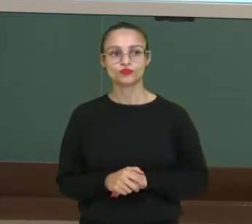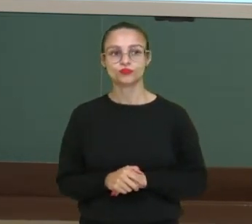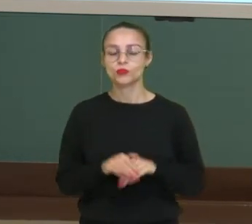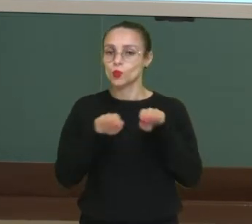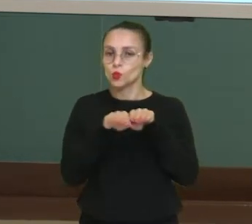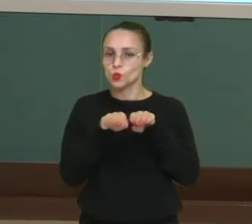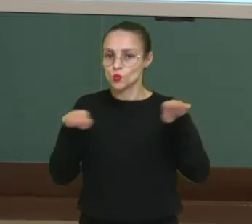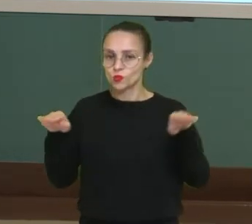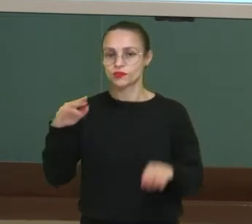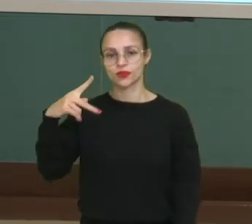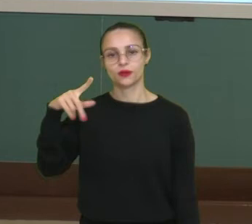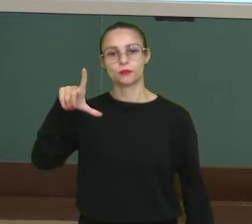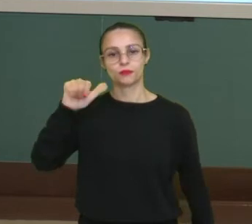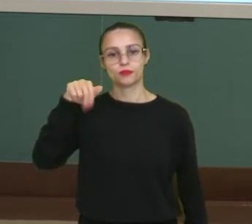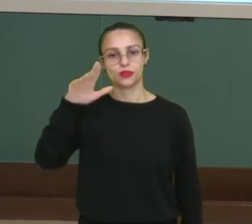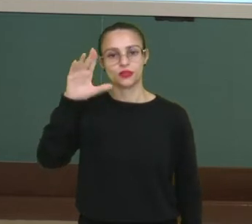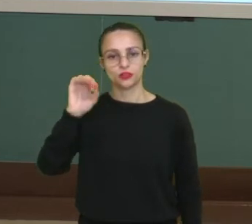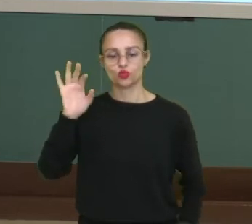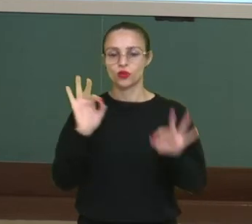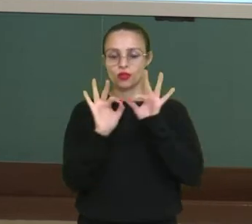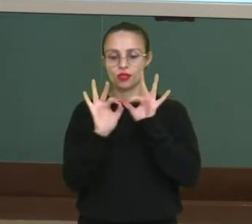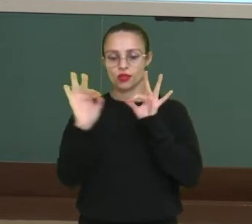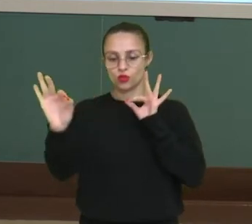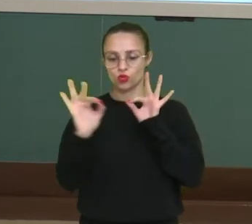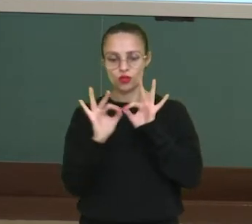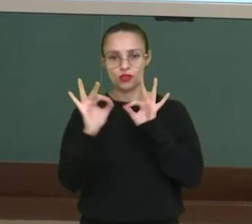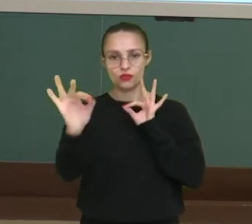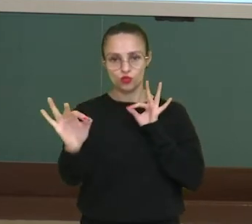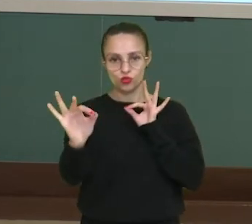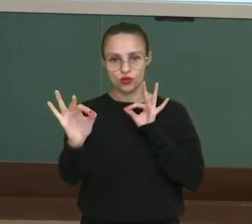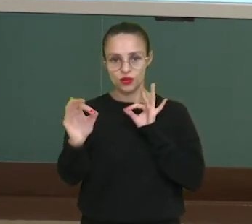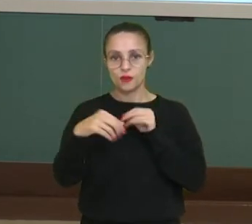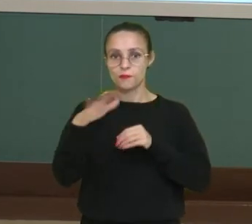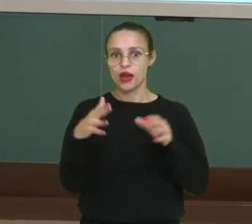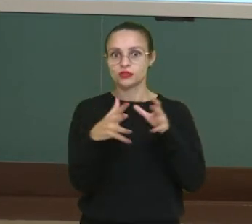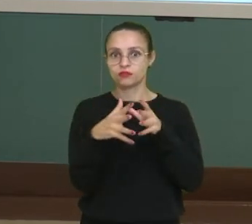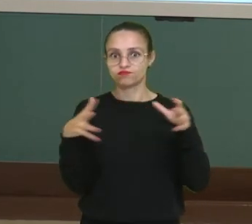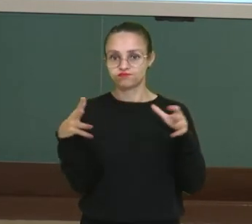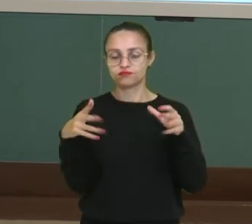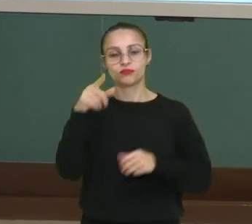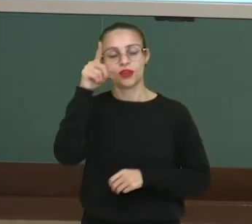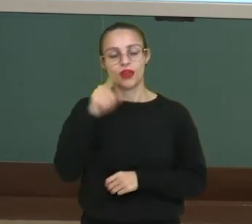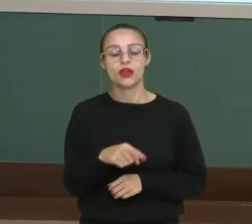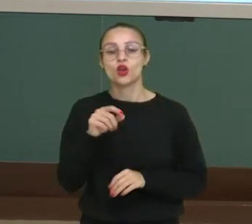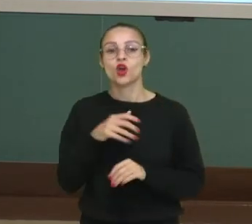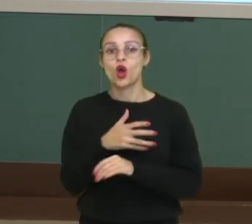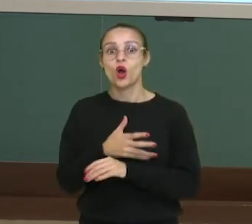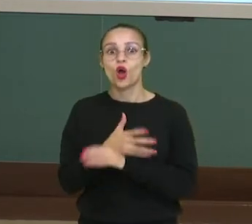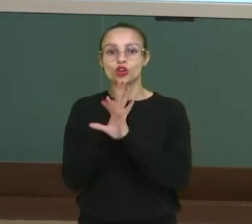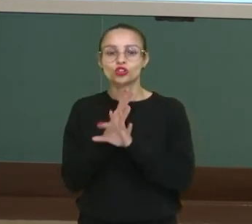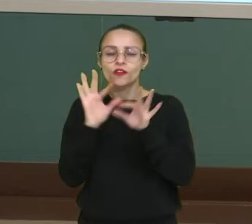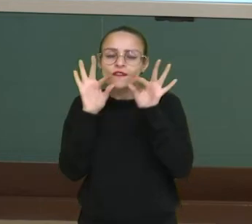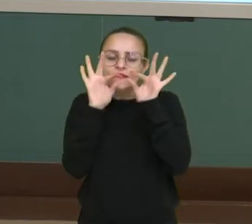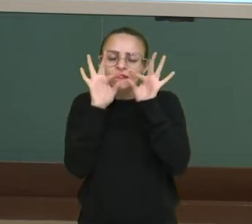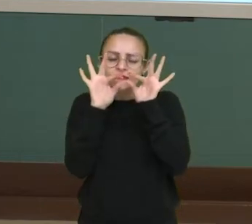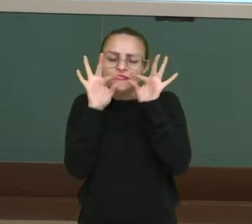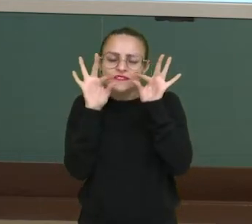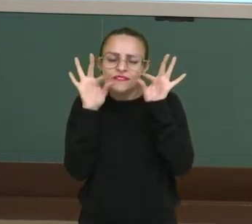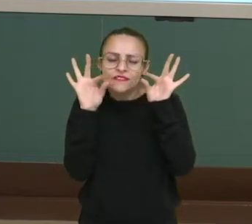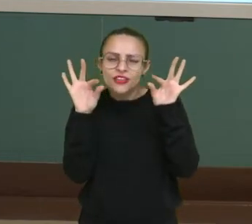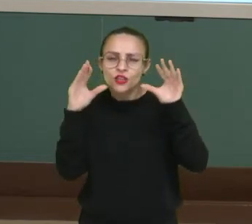planos possuem a largura e comprimento maior que a sua espessura. São ossos mais fininhos,